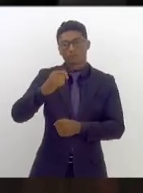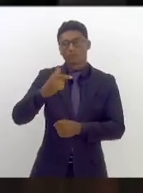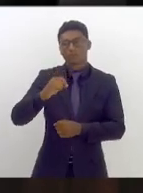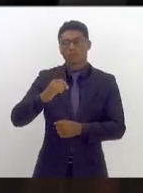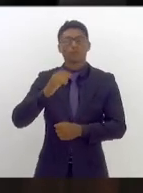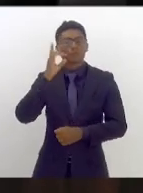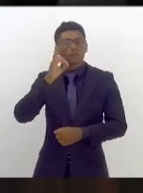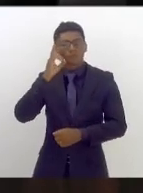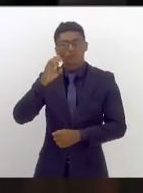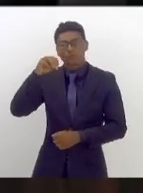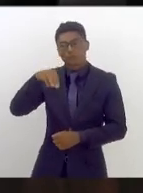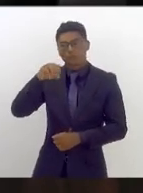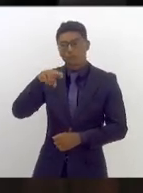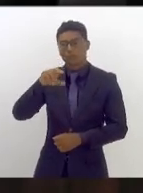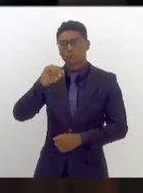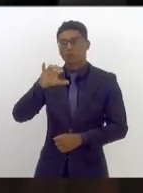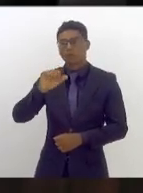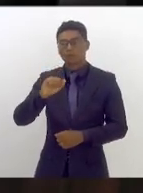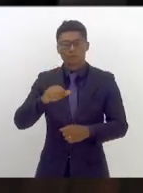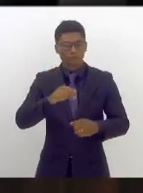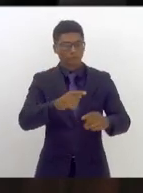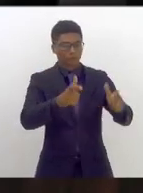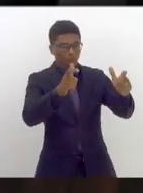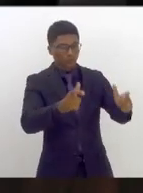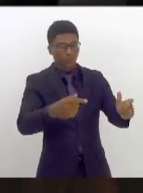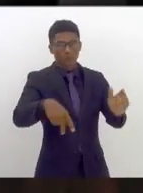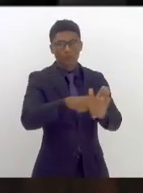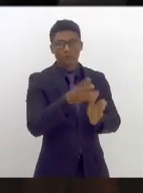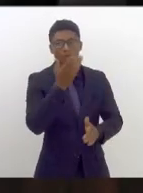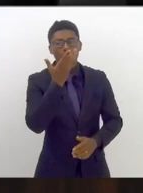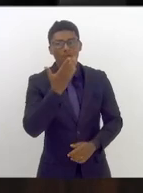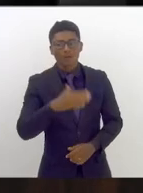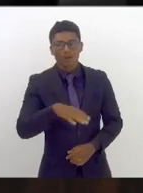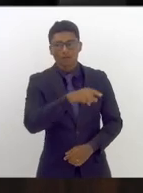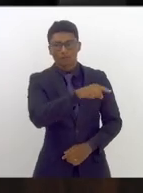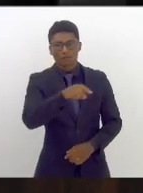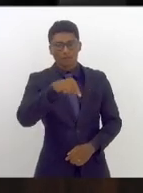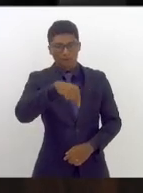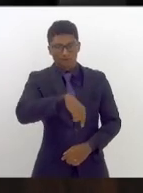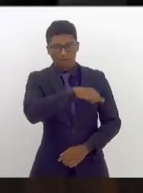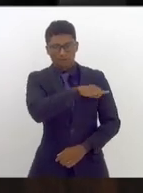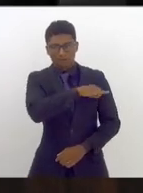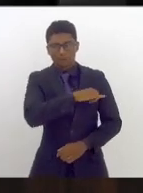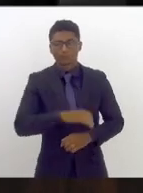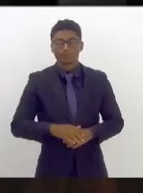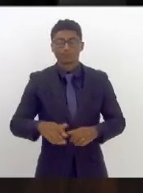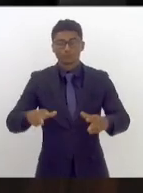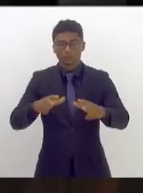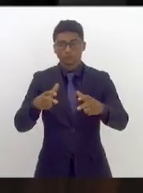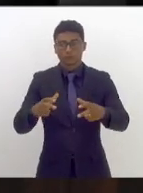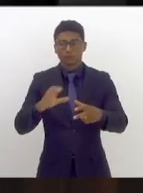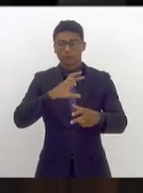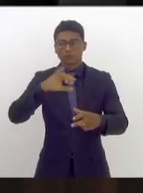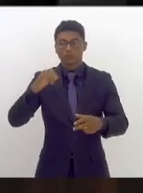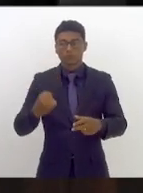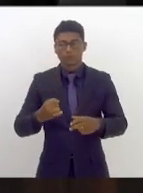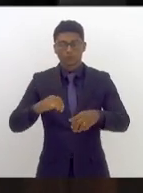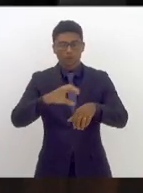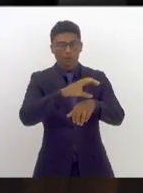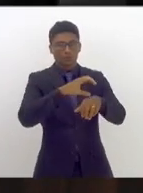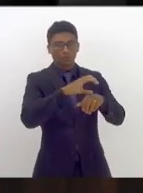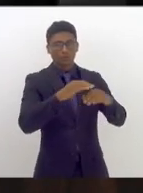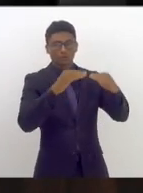o espaço infantil no âmbito da administração pública do Estado do Rio de Janeiro e da outras providências. Pareceres da Comissão de Constituição e Justiça pela condicionalidade com